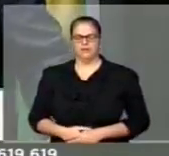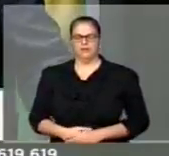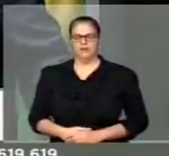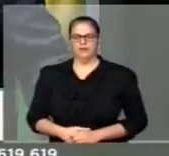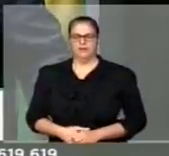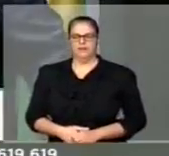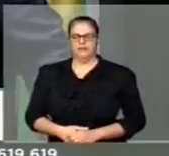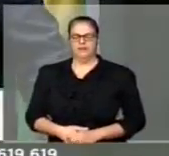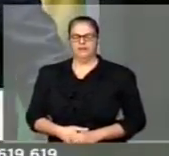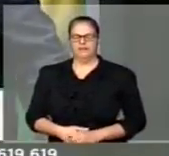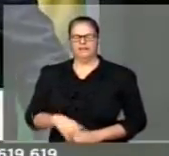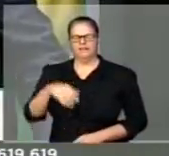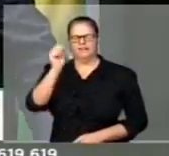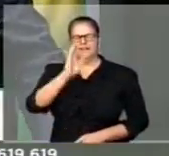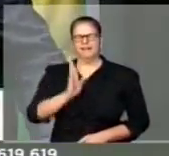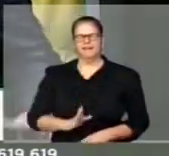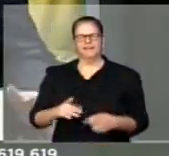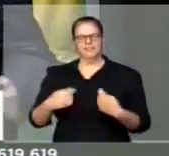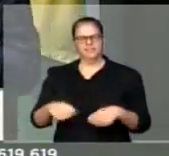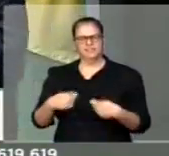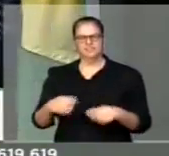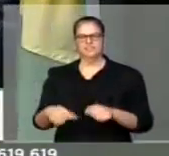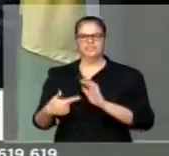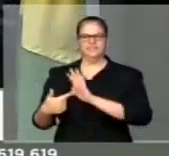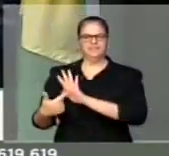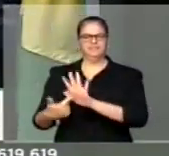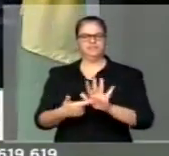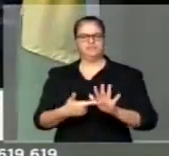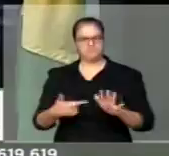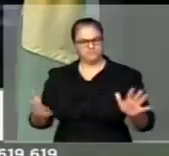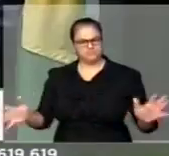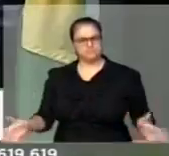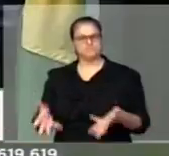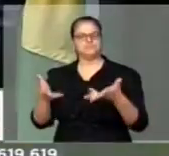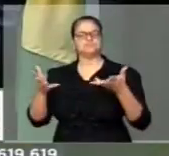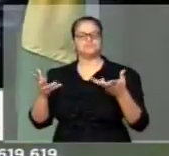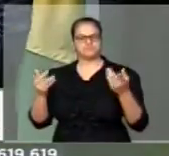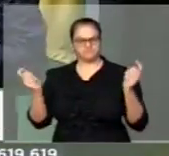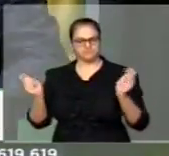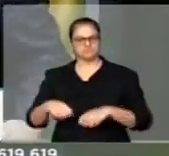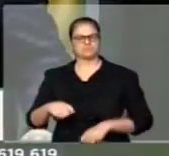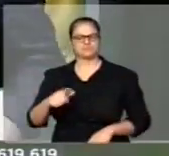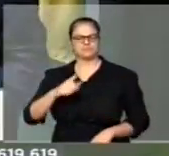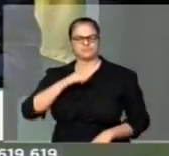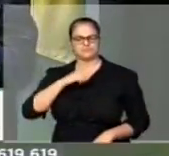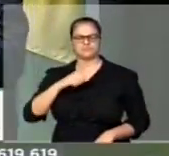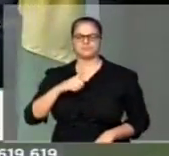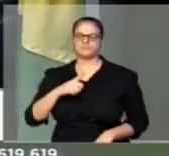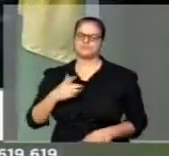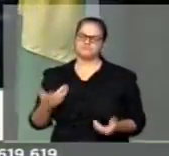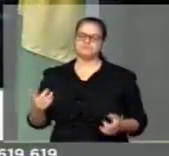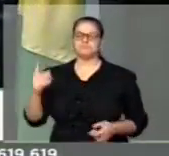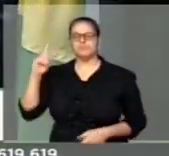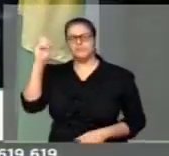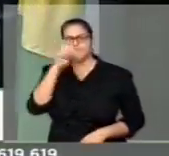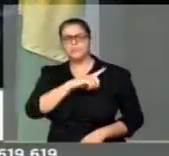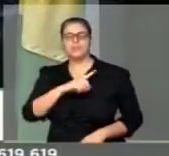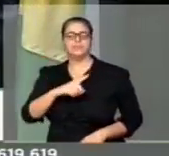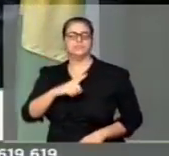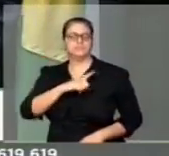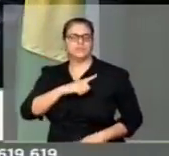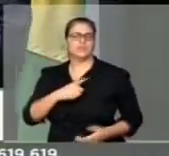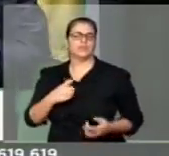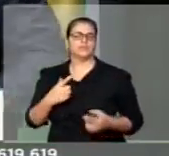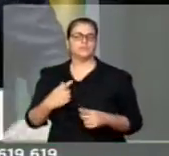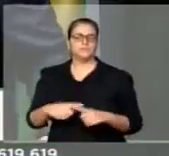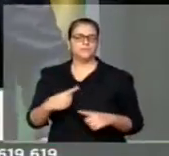seu crescimento, com o seu desenvolvimento. O país passa por um momento de muitas dificuldades, dificuldades oriundas de uma postura,